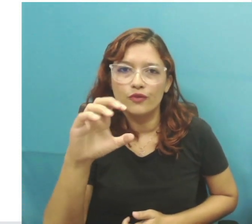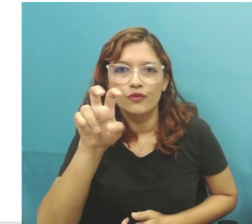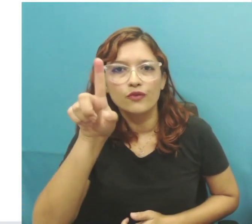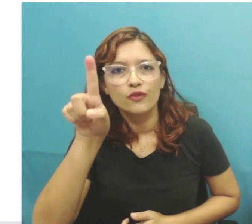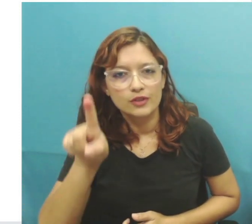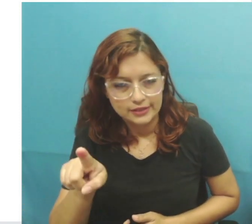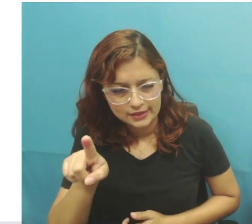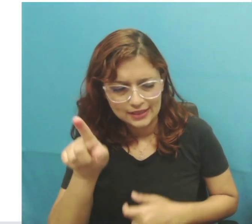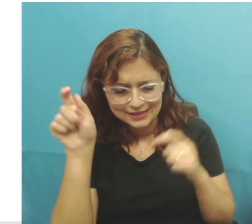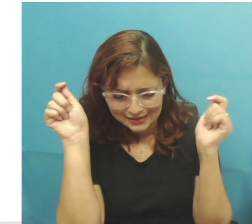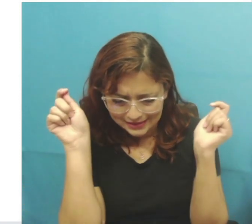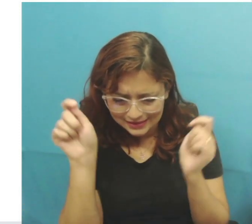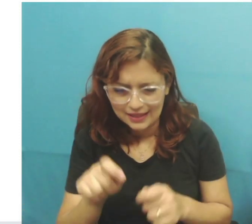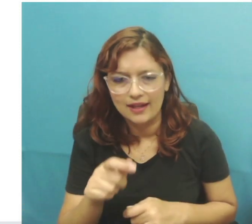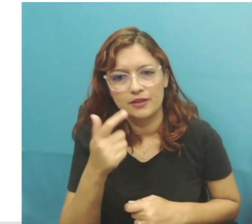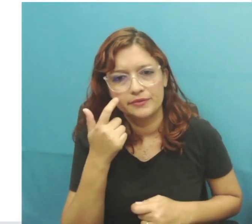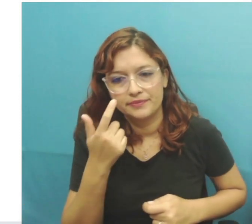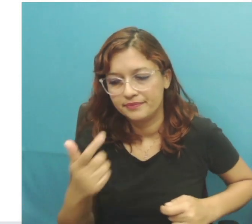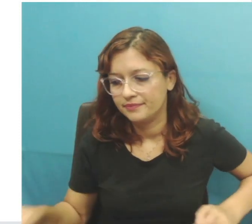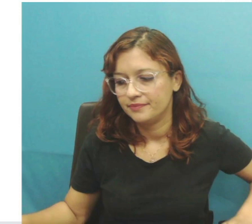pode substituir você.